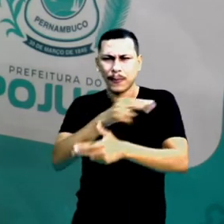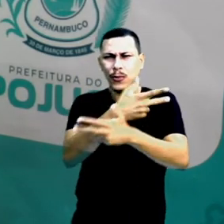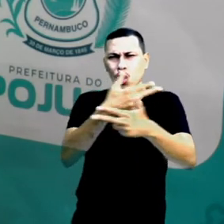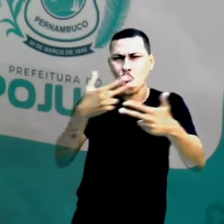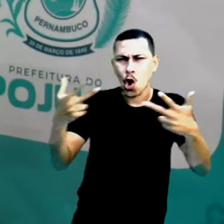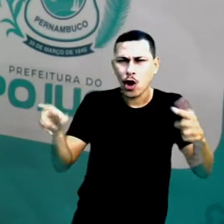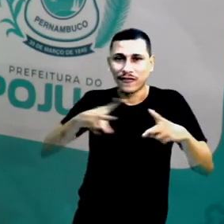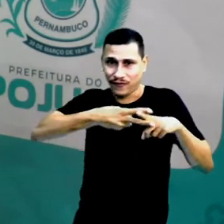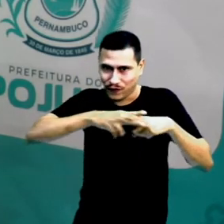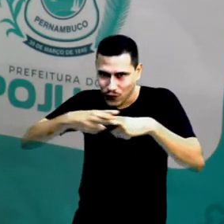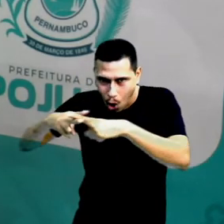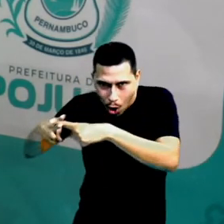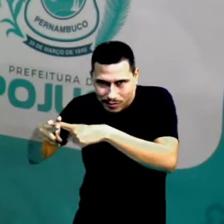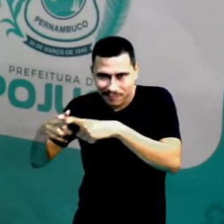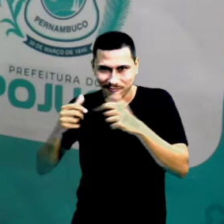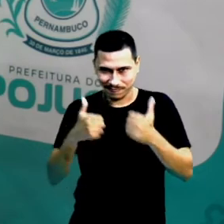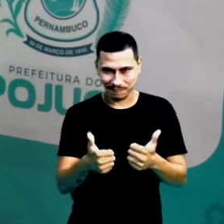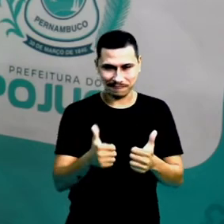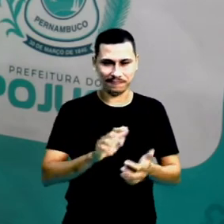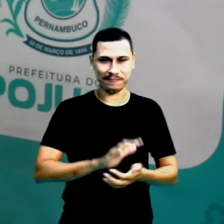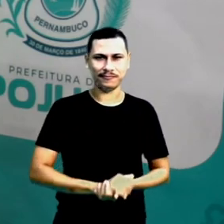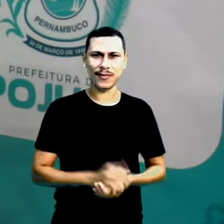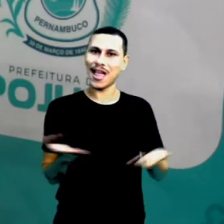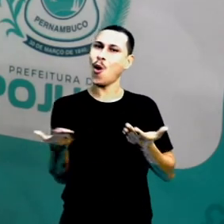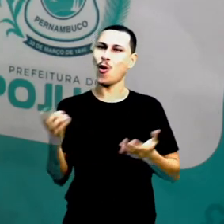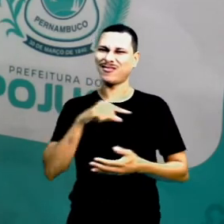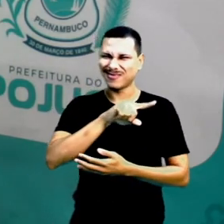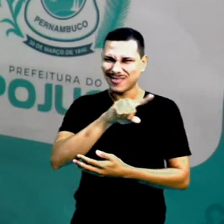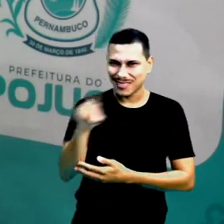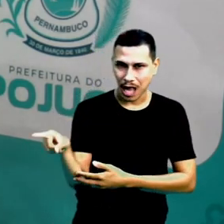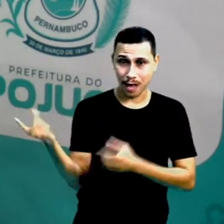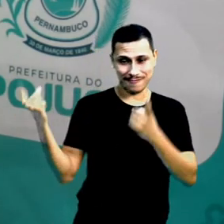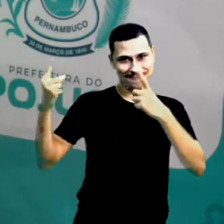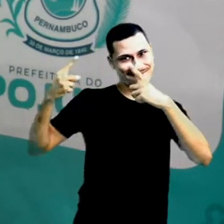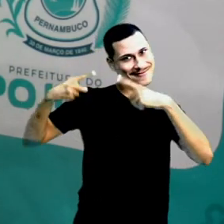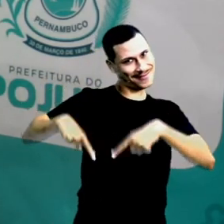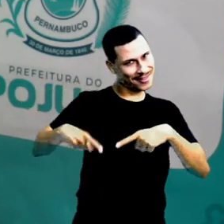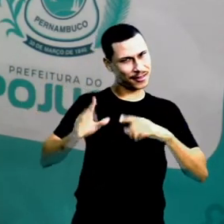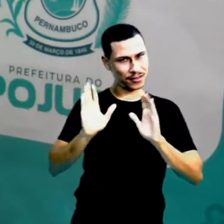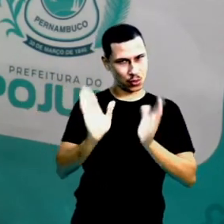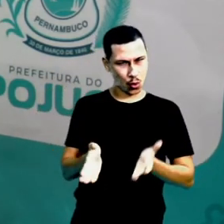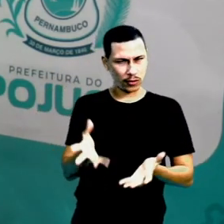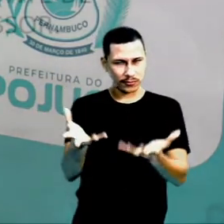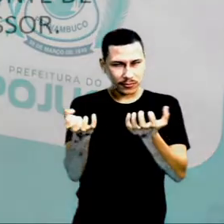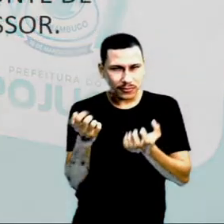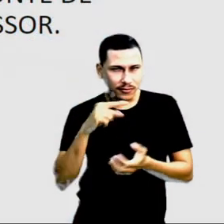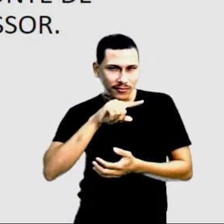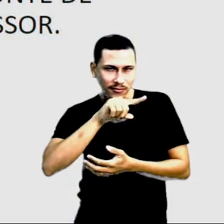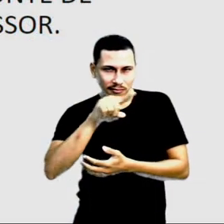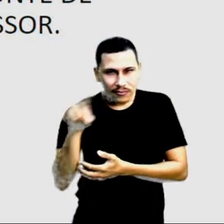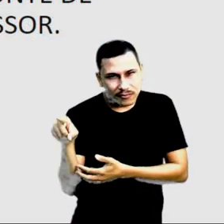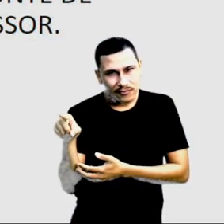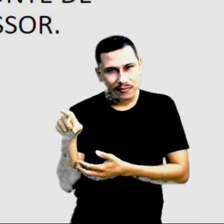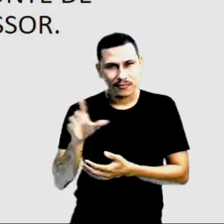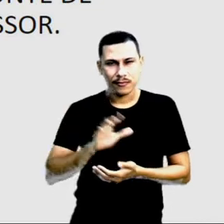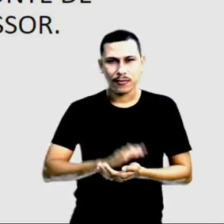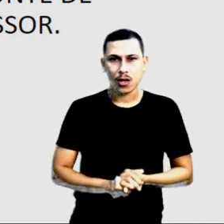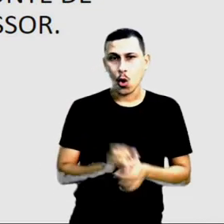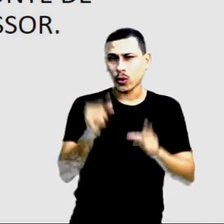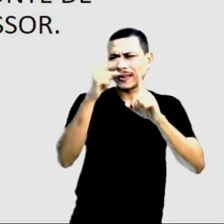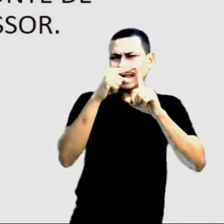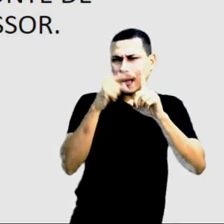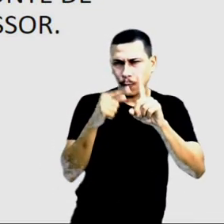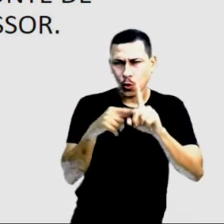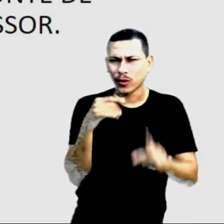sejam consigam andar. Agora é com você. No nosso desafio de hoje, eu quero que vocês, ó, qual tipo